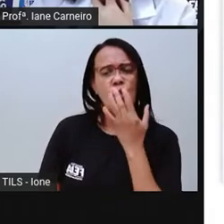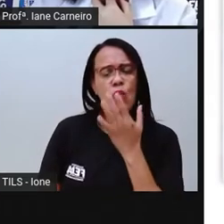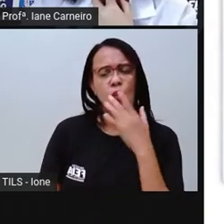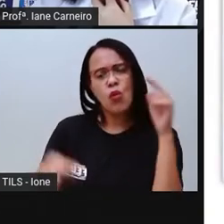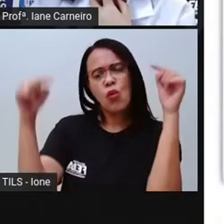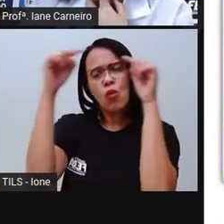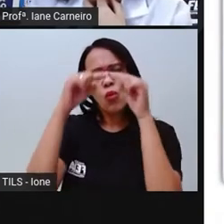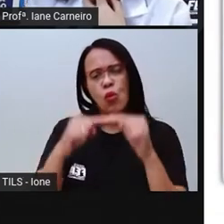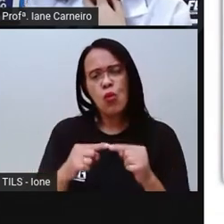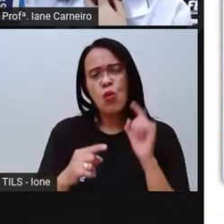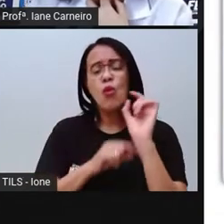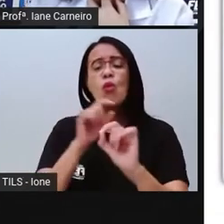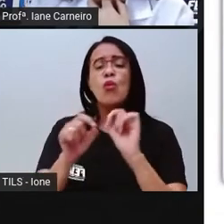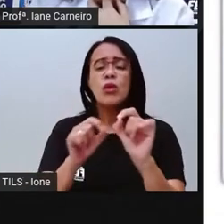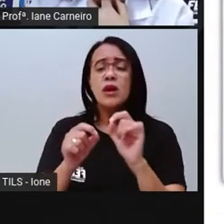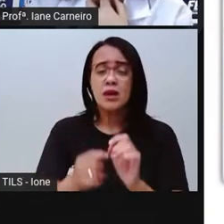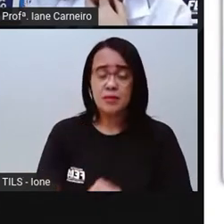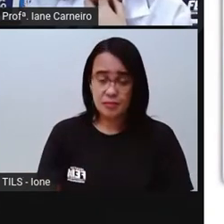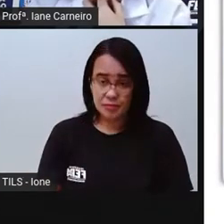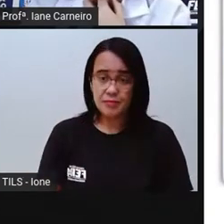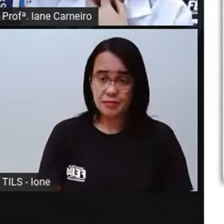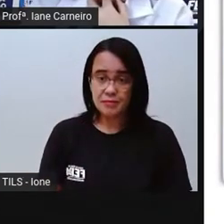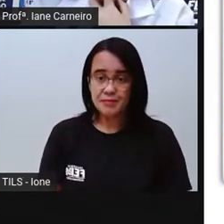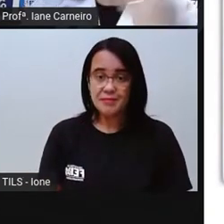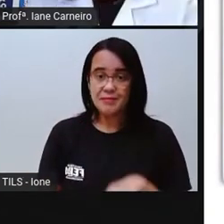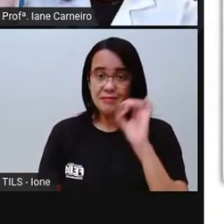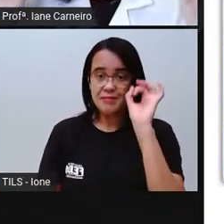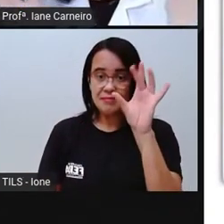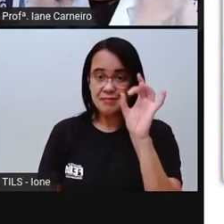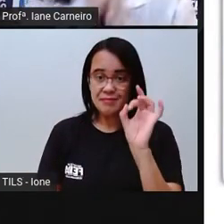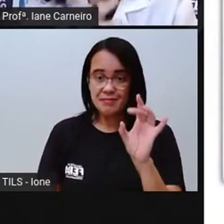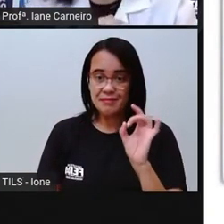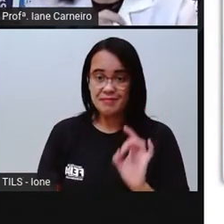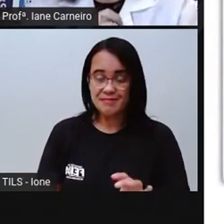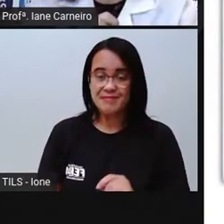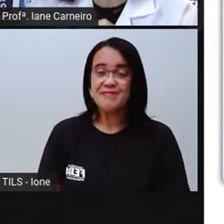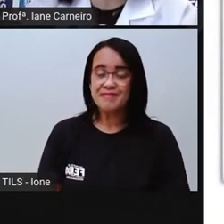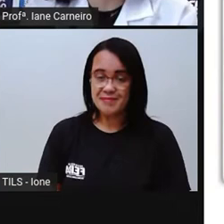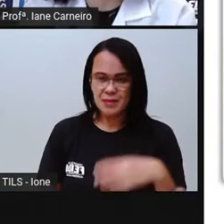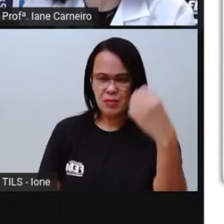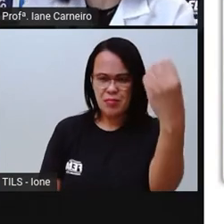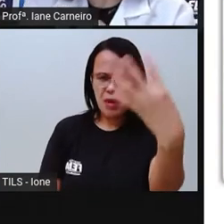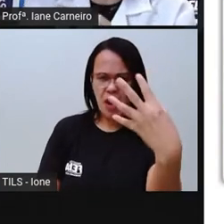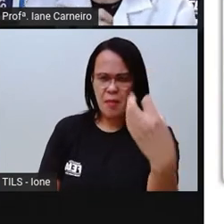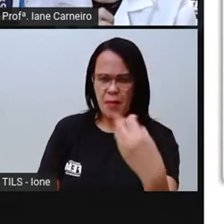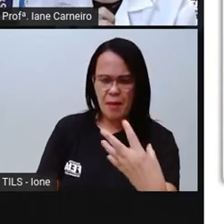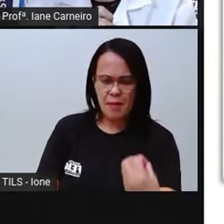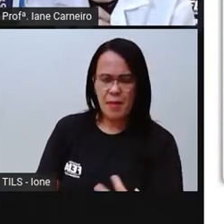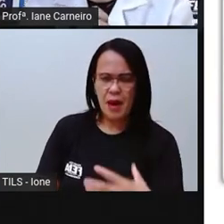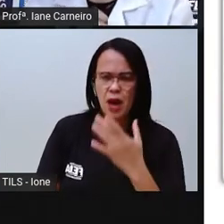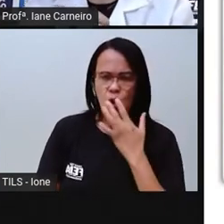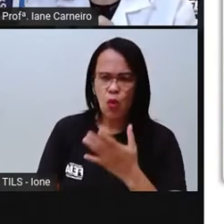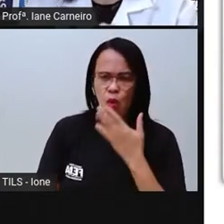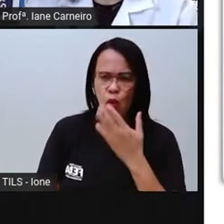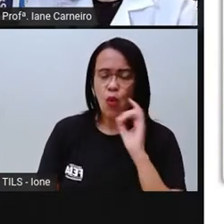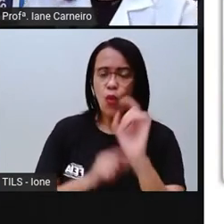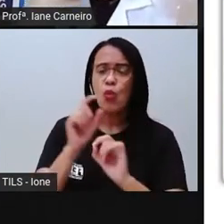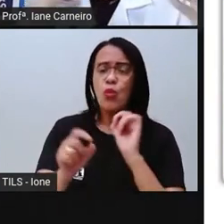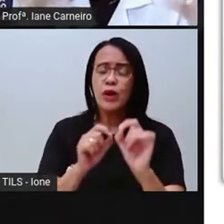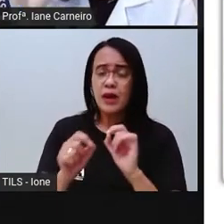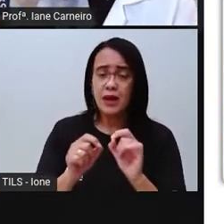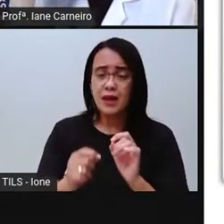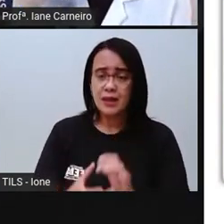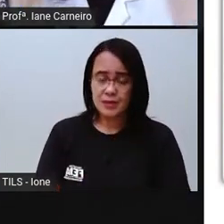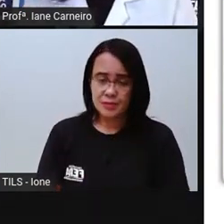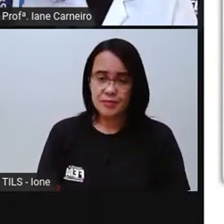pensar? O que cada uma dessas cores representa? Ou será que essas cores não querem representar nada, não representam nada? Será que